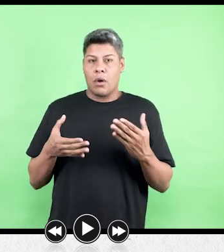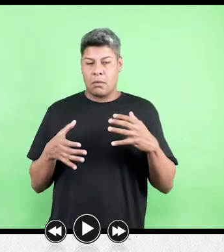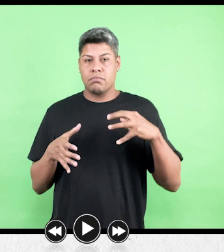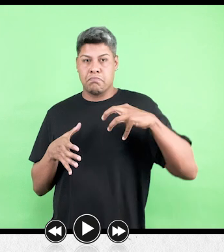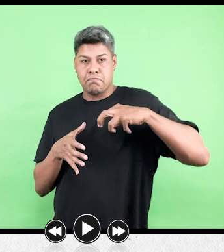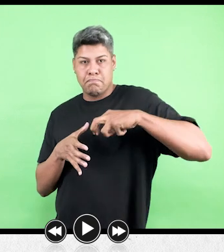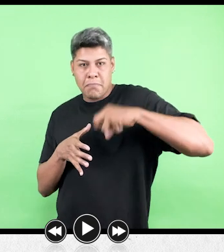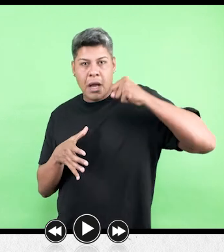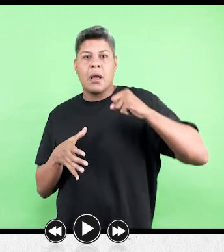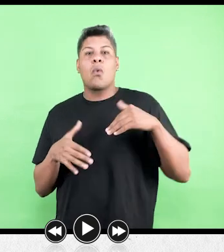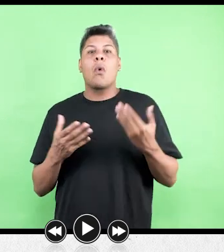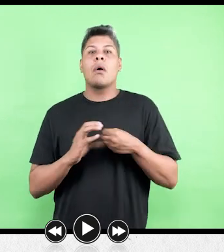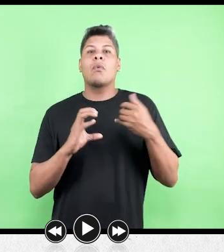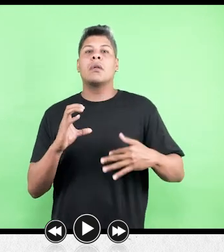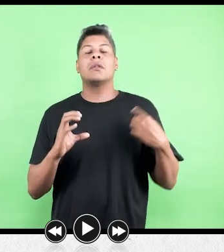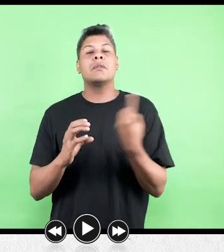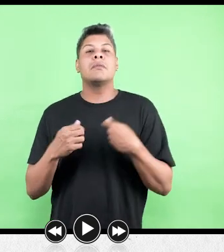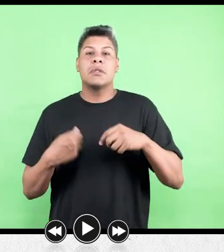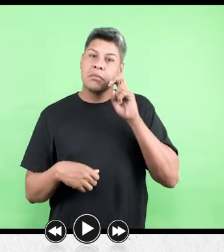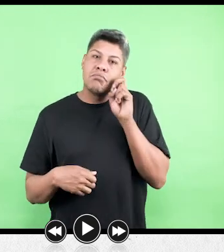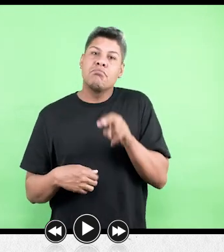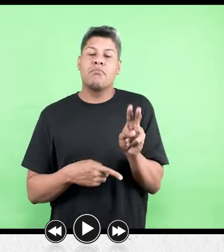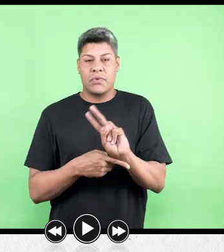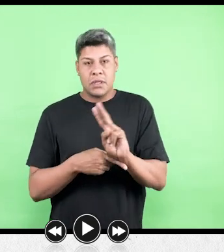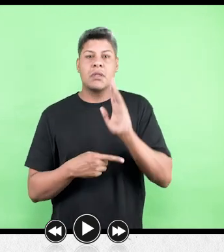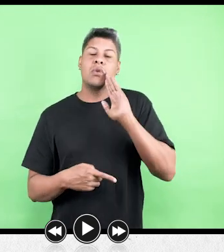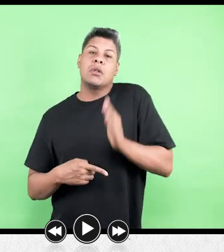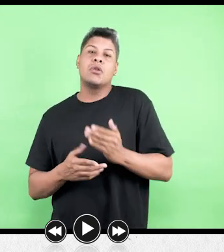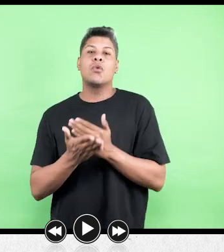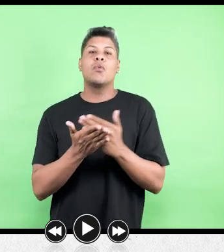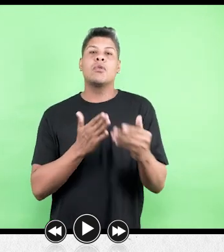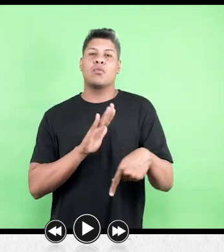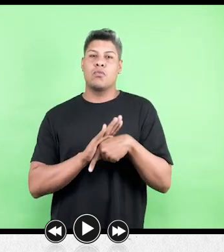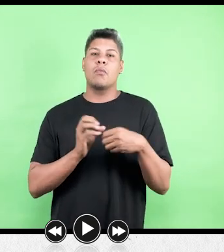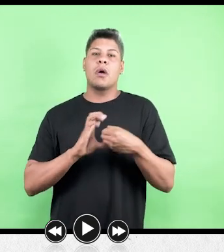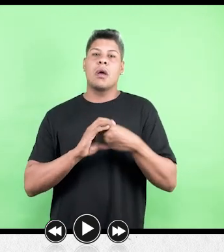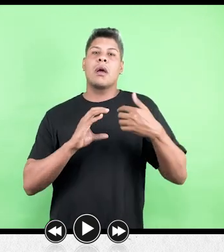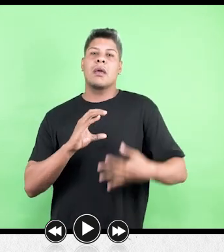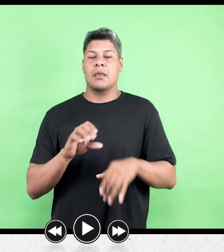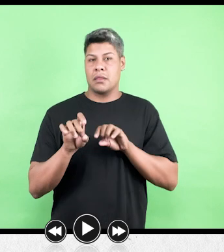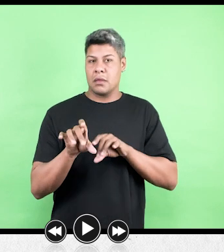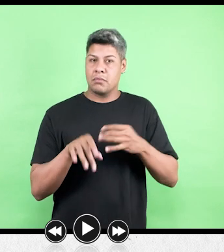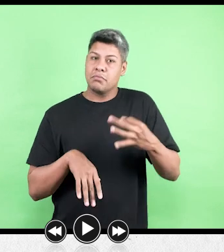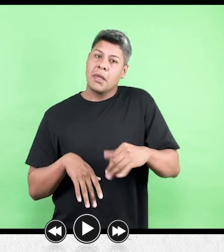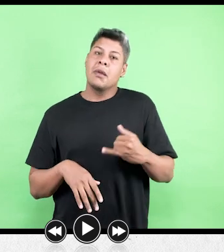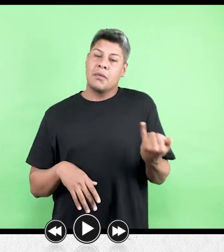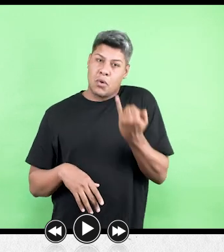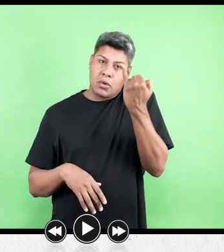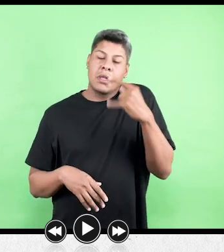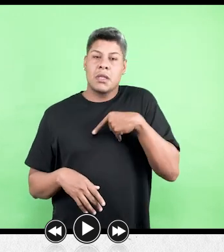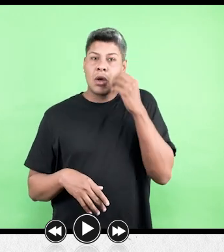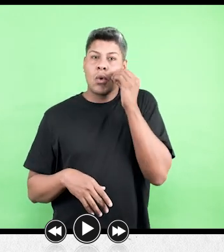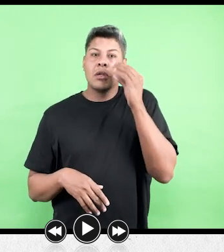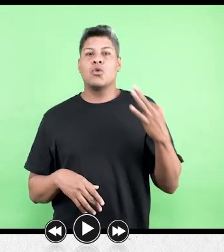são os aspectos que a gente precisa observar na fiscalização direta, começando pelas características técnicas, né? Então, é importante a gente ter o